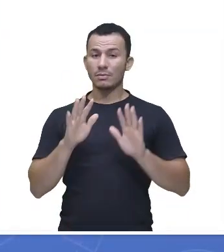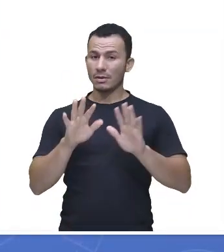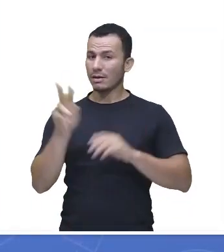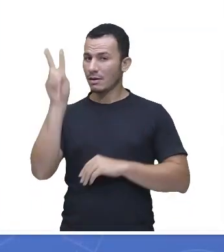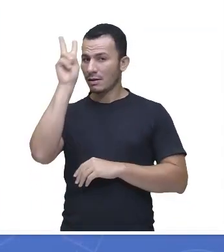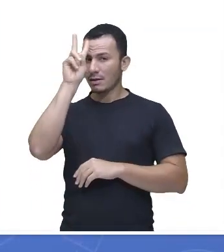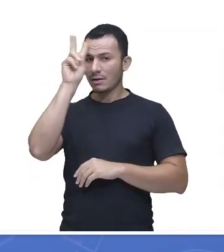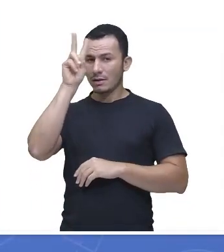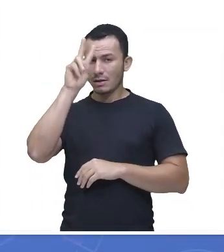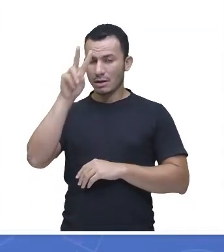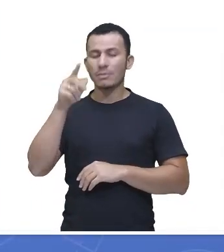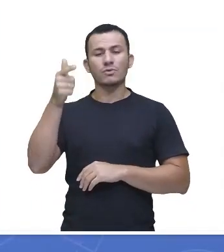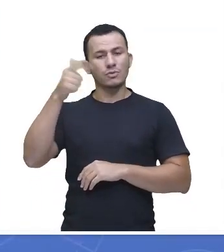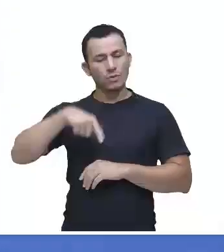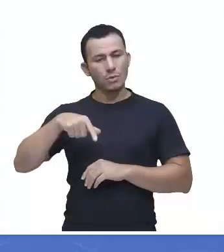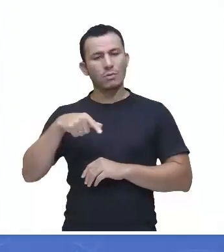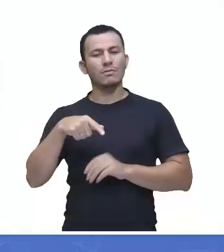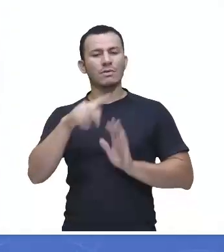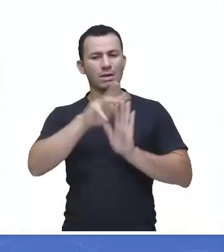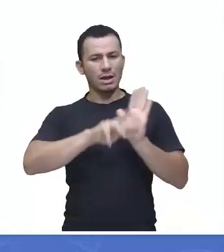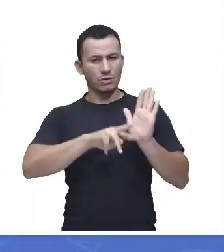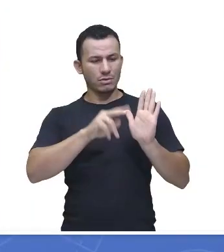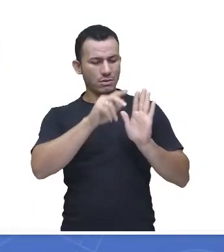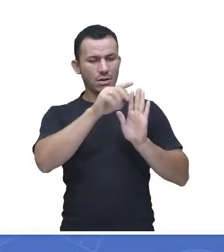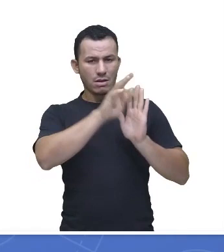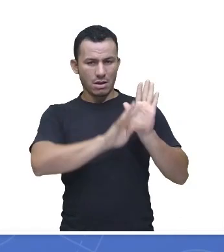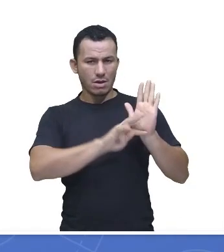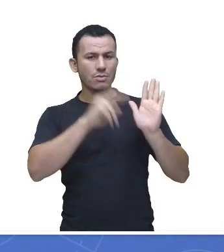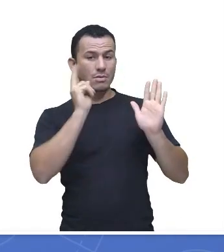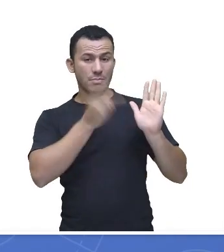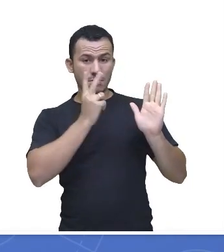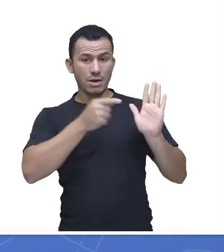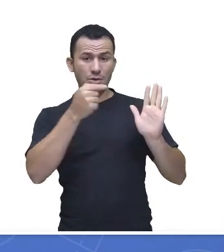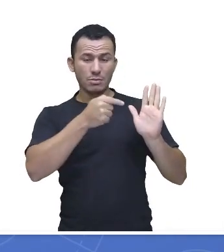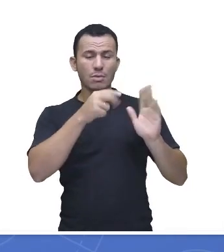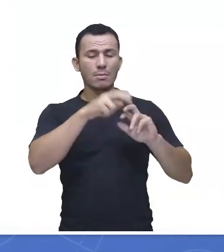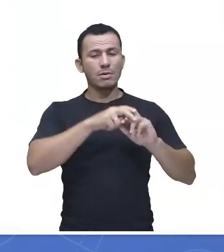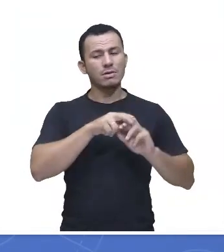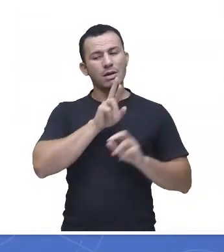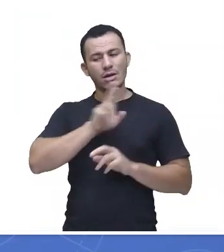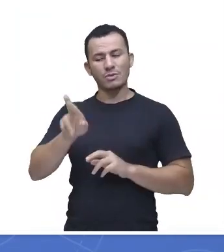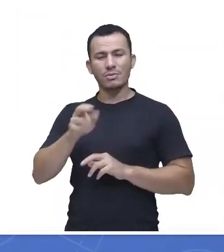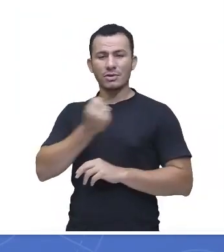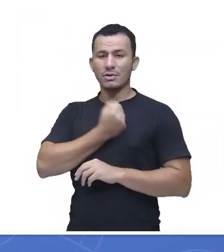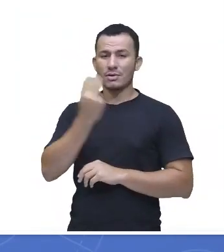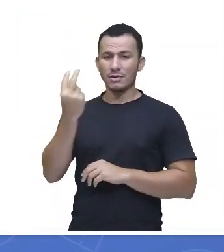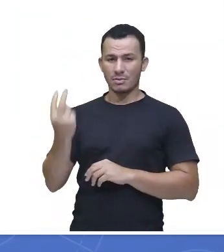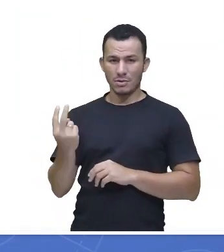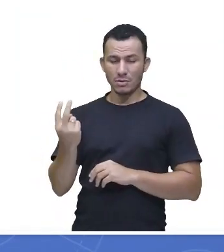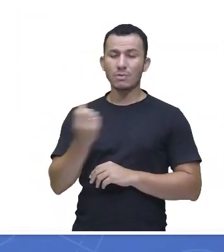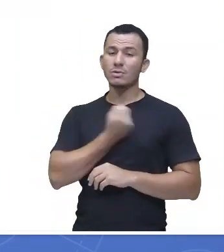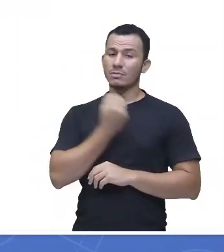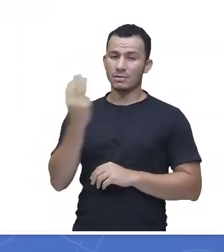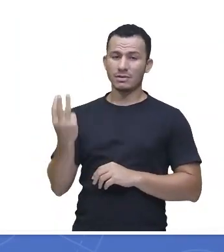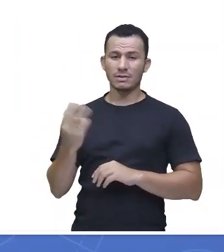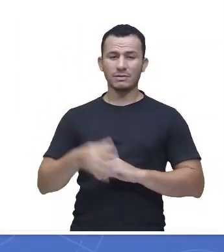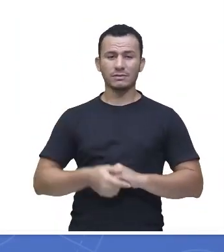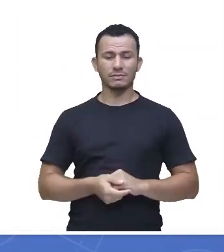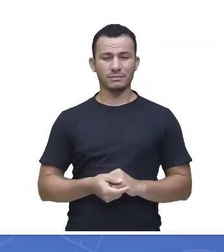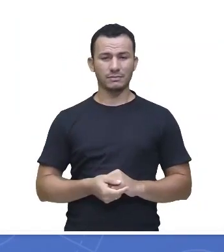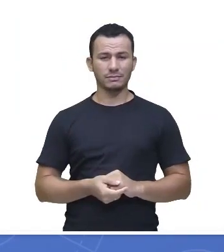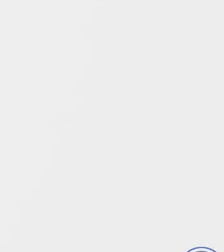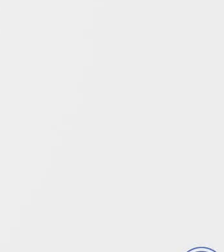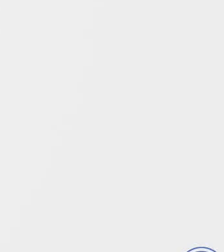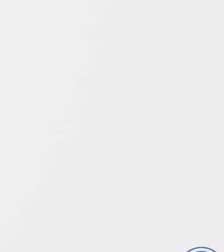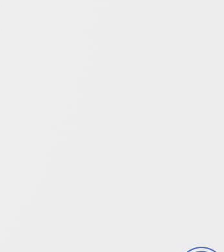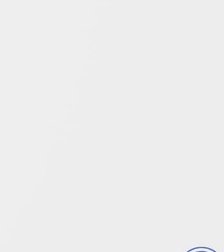lembrando que você deve voltar ao texto, porque todas as outras três questões finais, elas tratam sobre esse texto. Vamos lá.